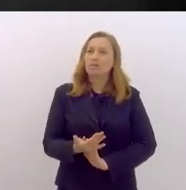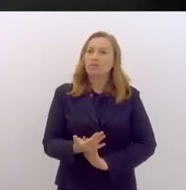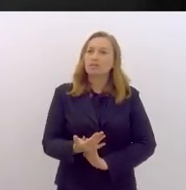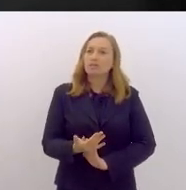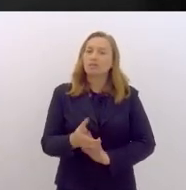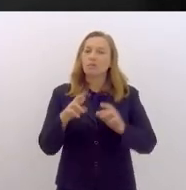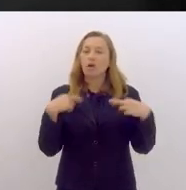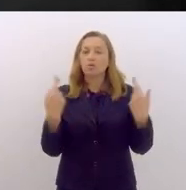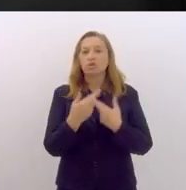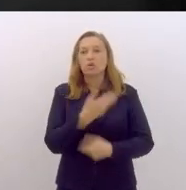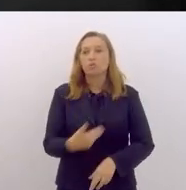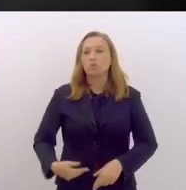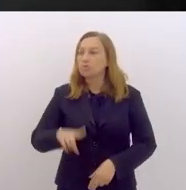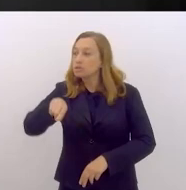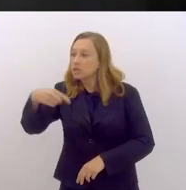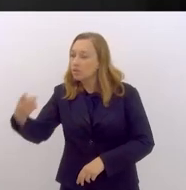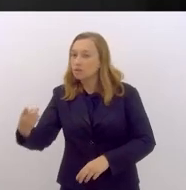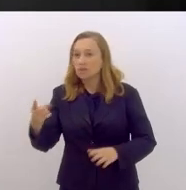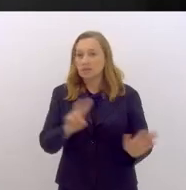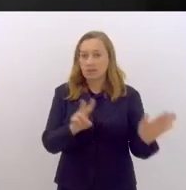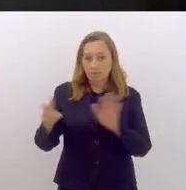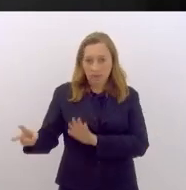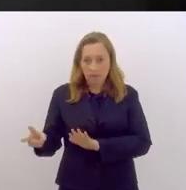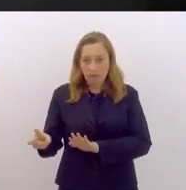uma audiência pública na próxima semana.